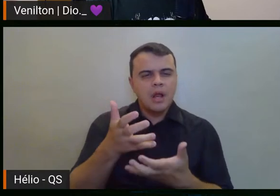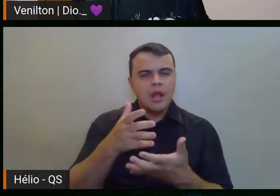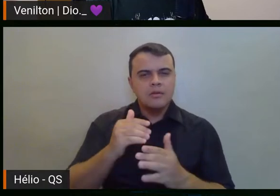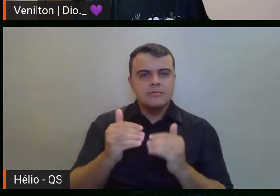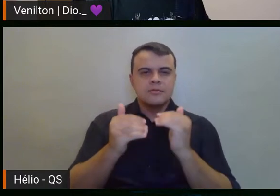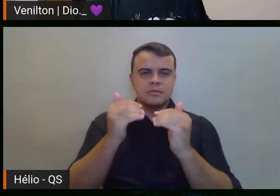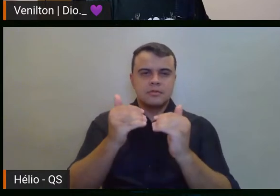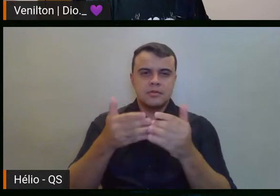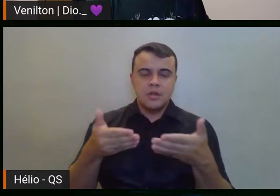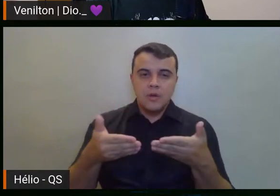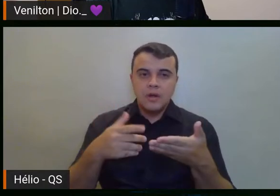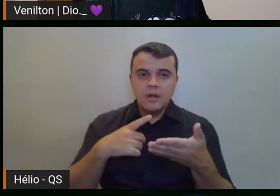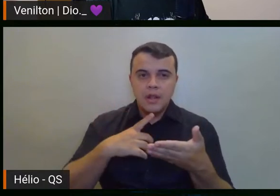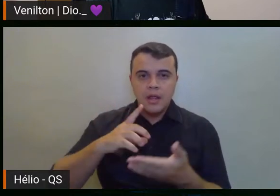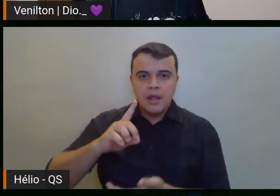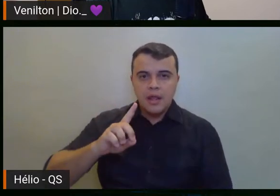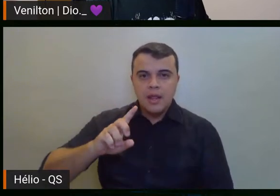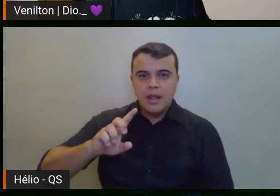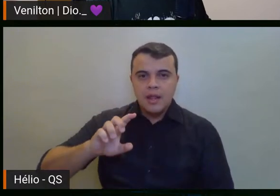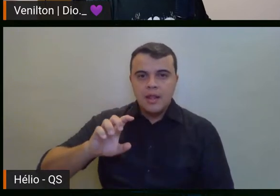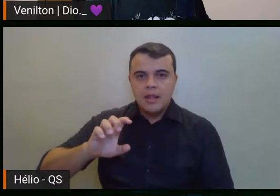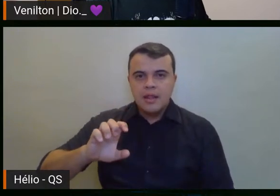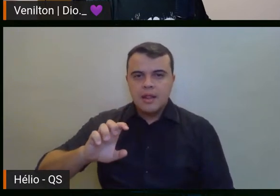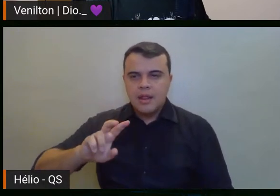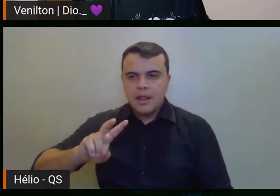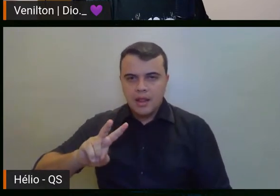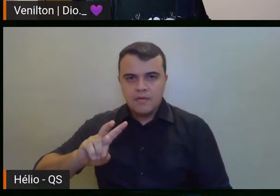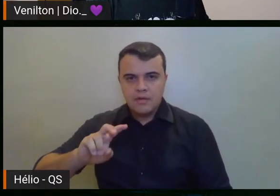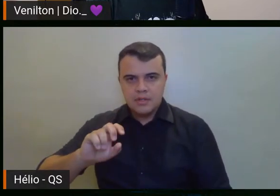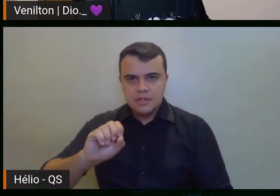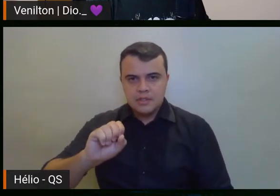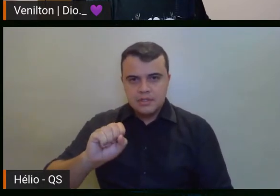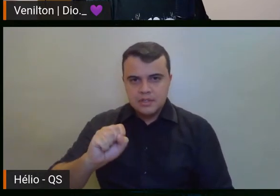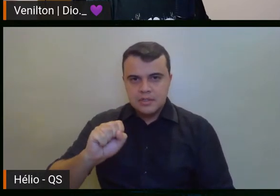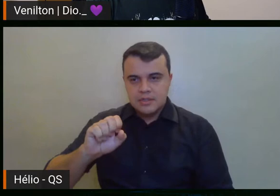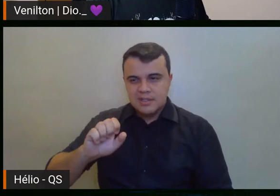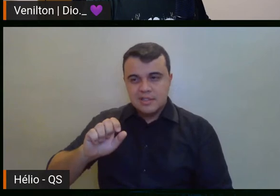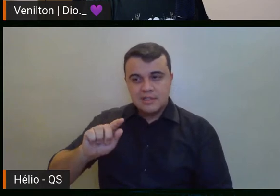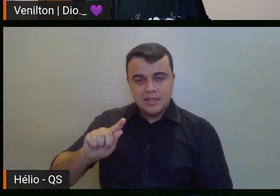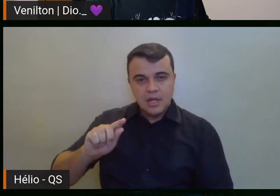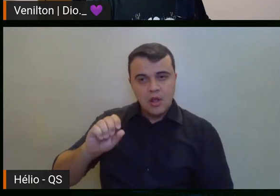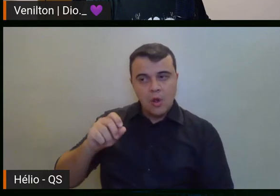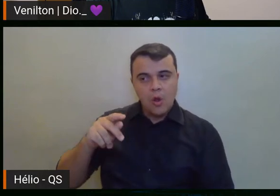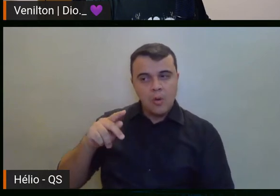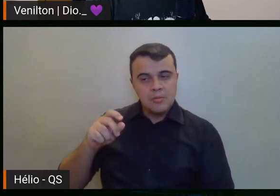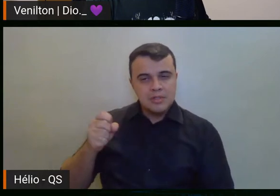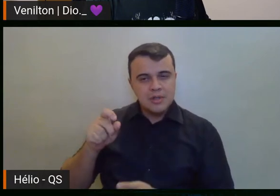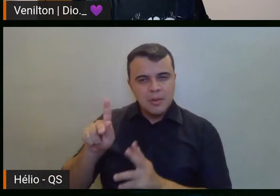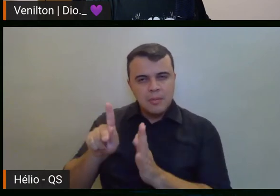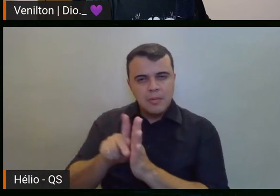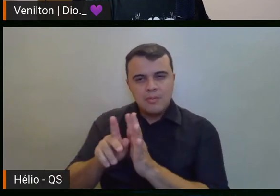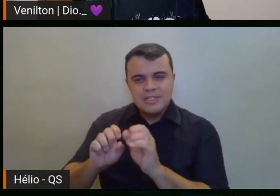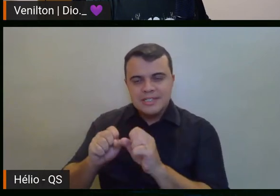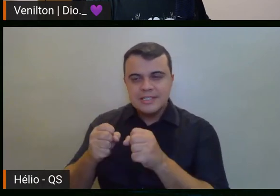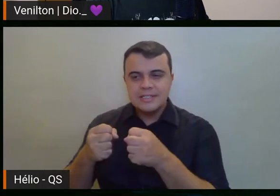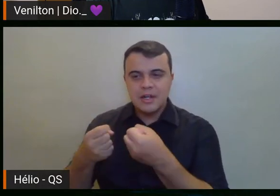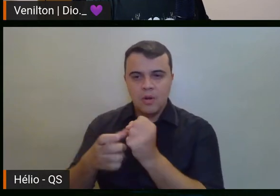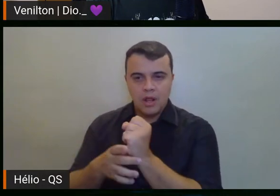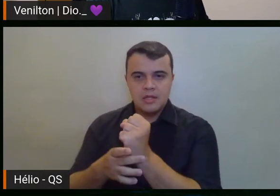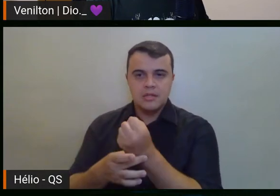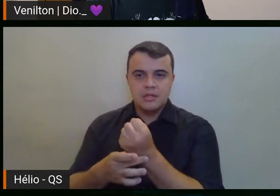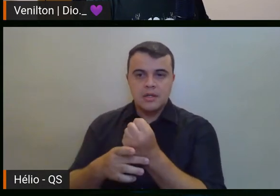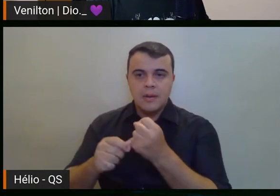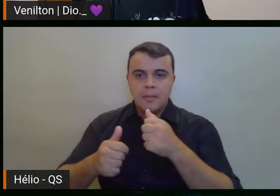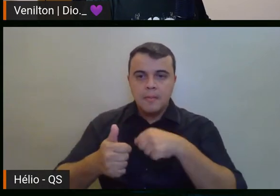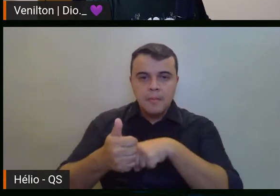né agora tem o o deve ser que Ops né então voltado para segurança também então é realmente o mercado ele tá olhando profissionais